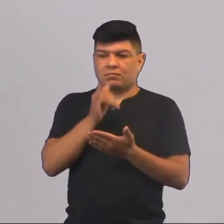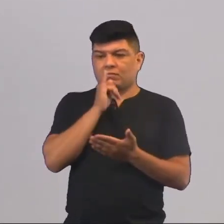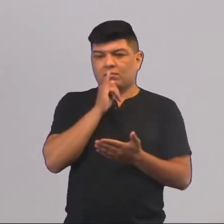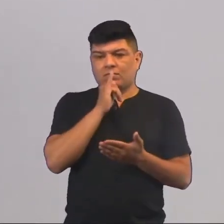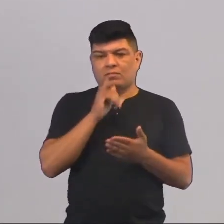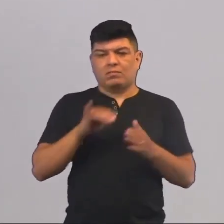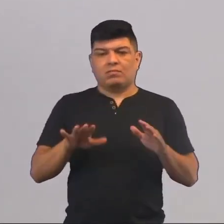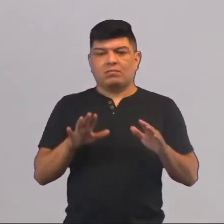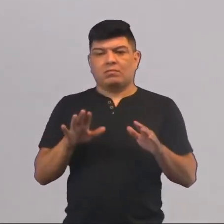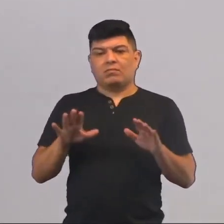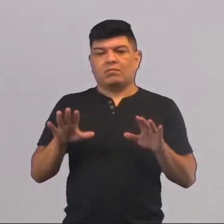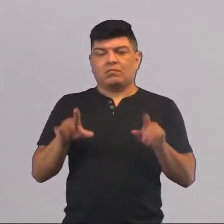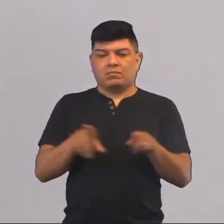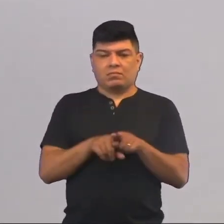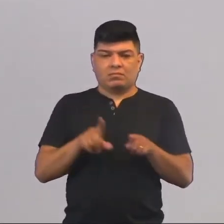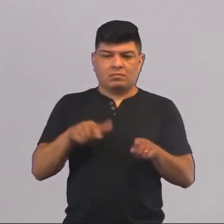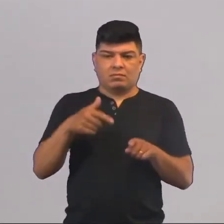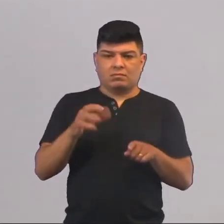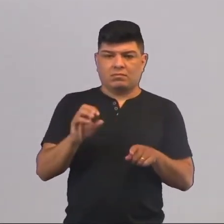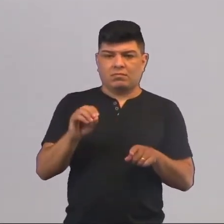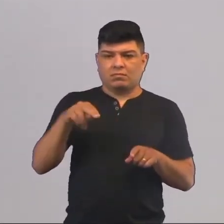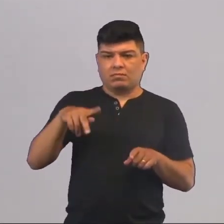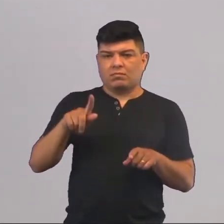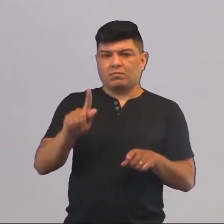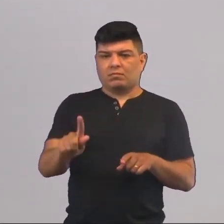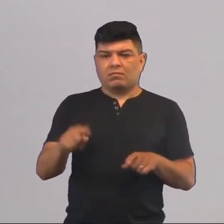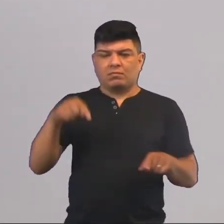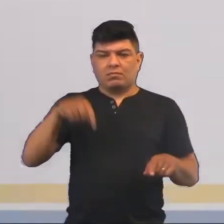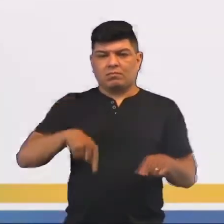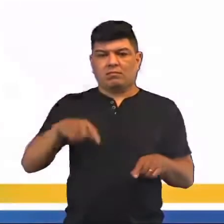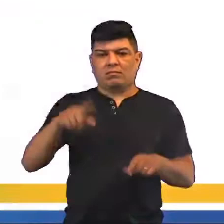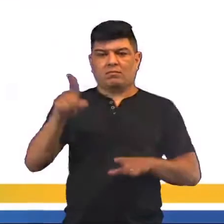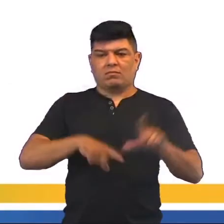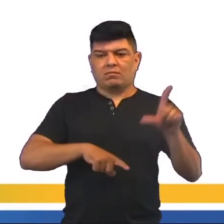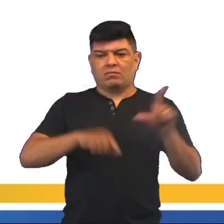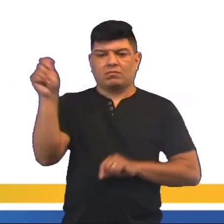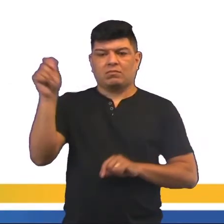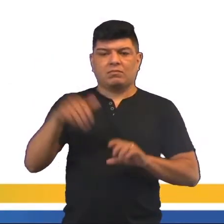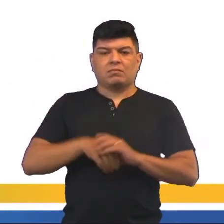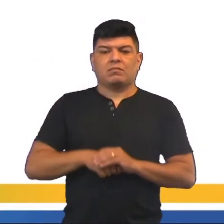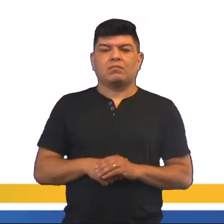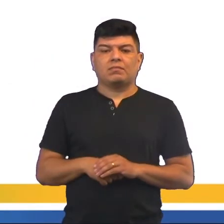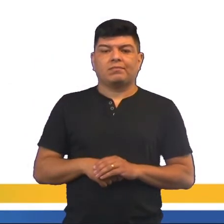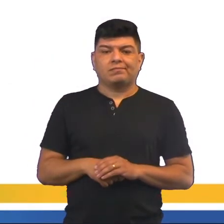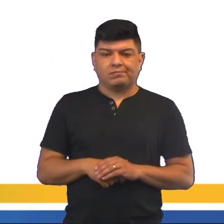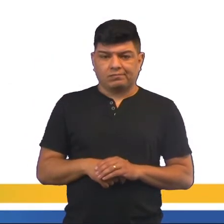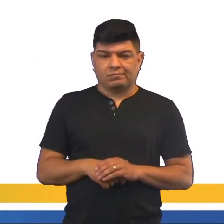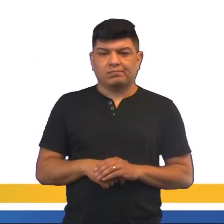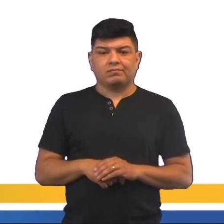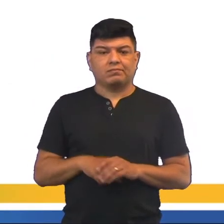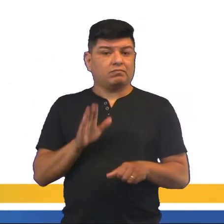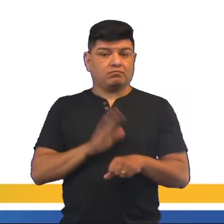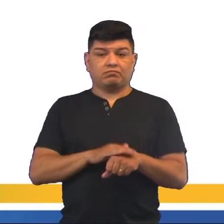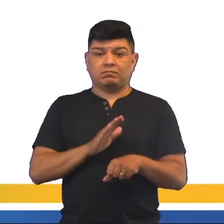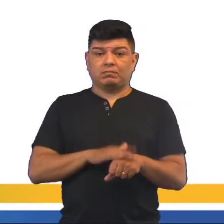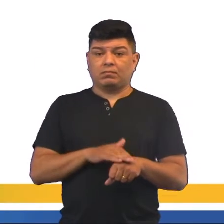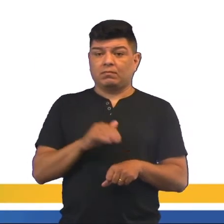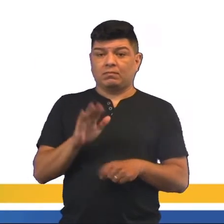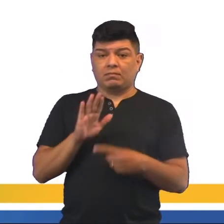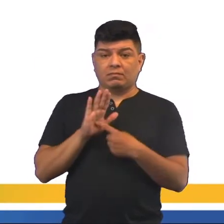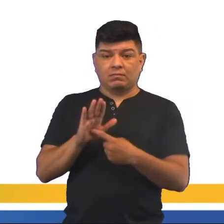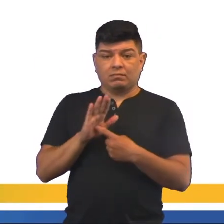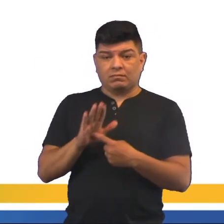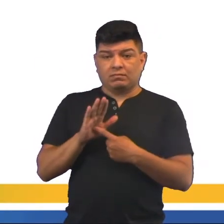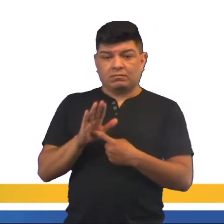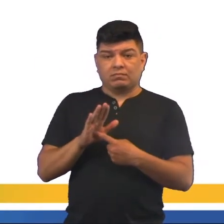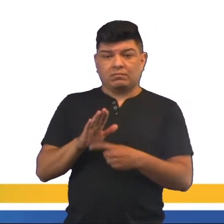para vocês, incluindo uma ONG que tem uma forte atuação aqui no Acre. No caso, as que a gente mais pode citar aí,